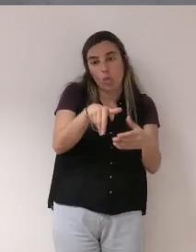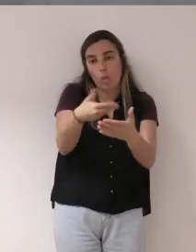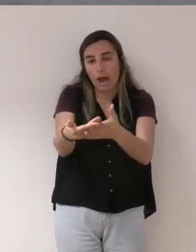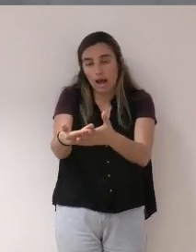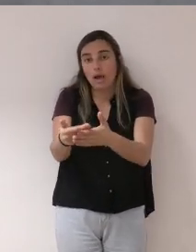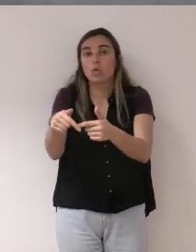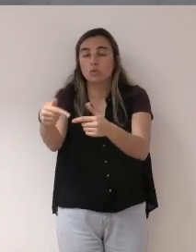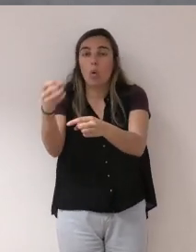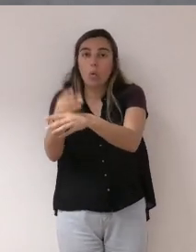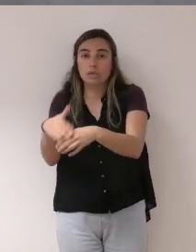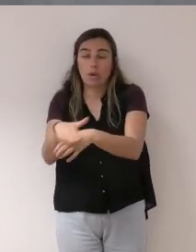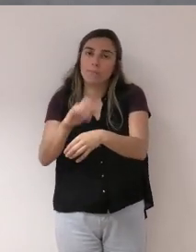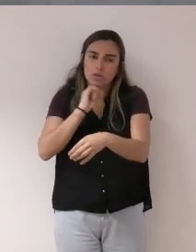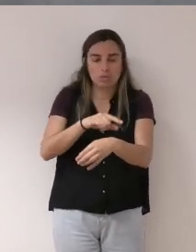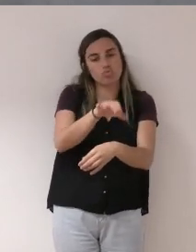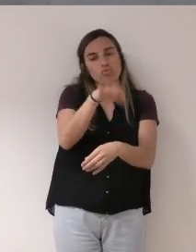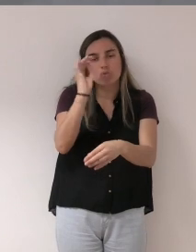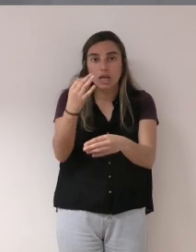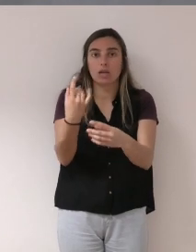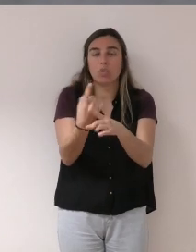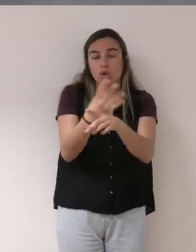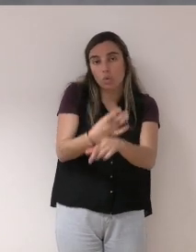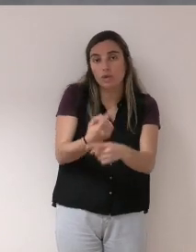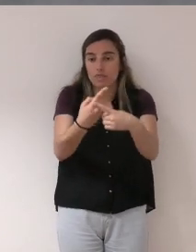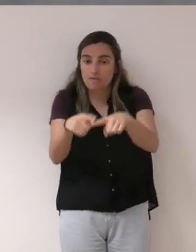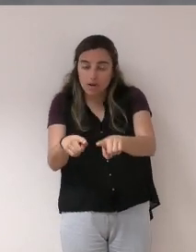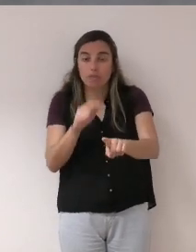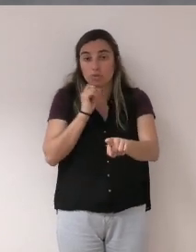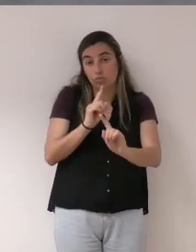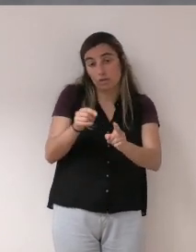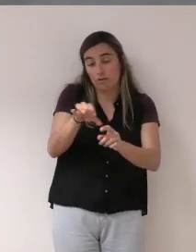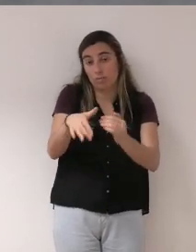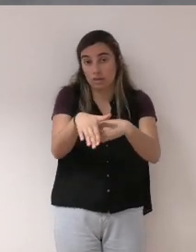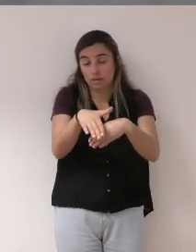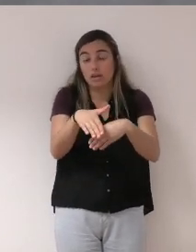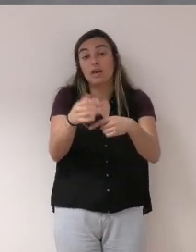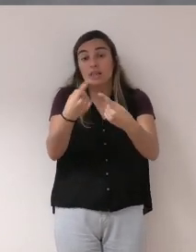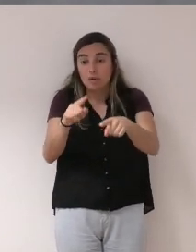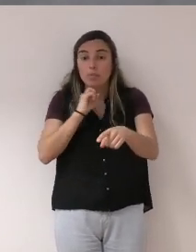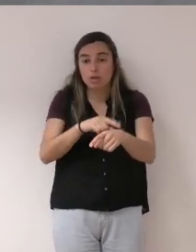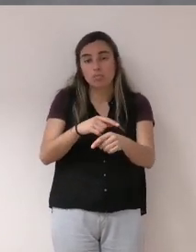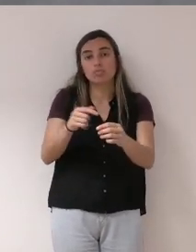Poderíamos ter feito outras opções de partida, poderíamos ter outros resultados à chegada.